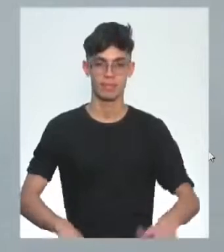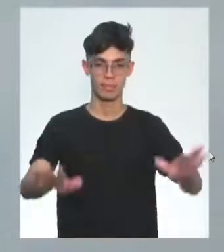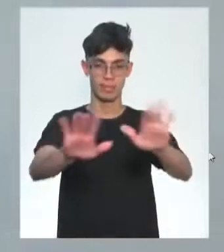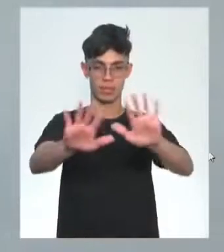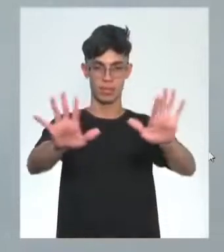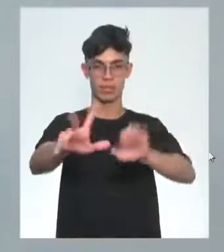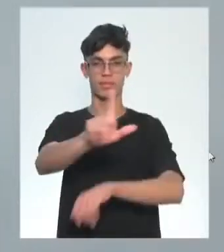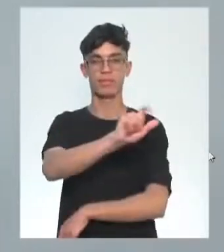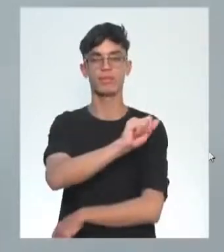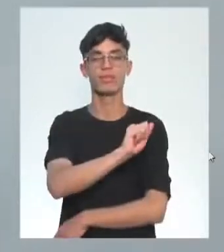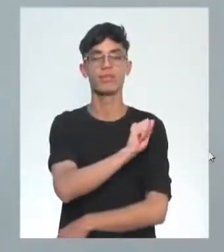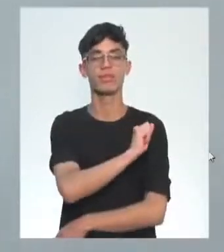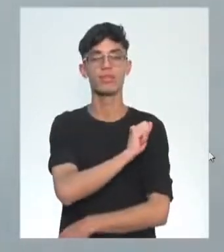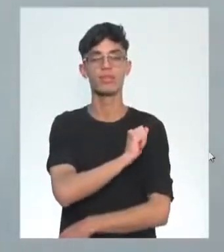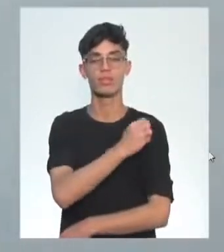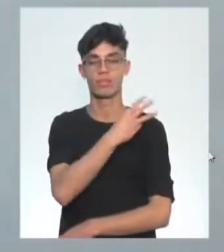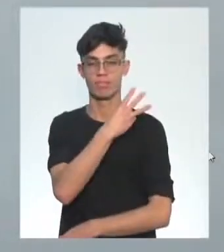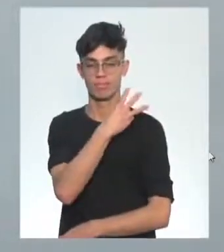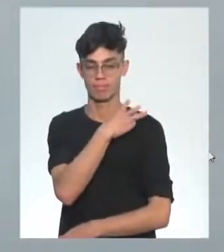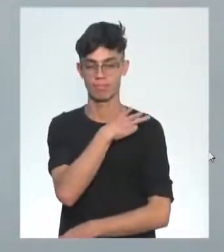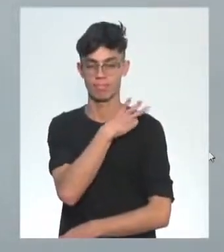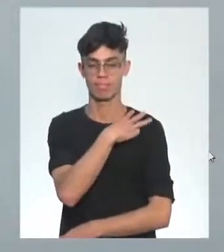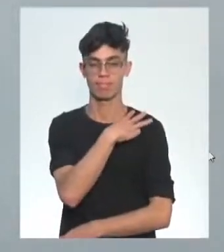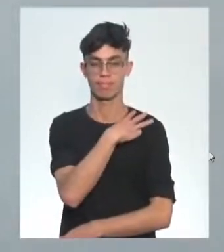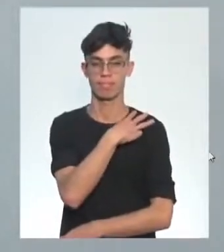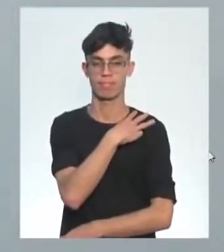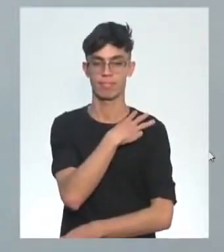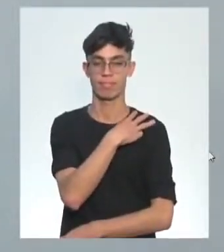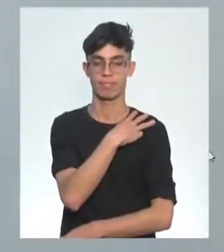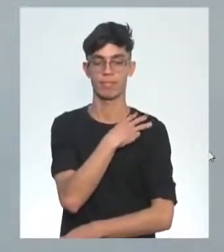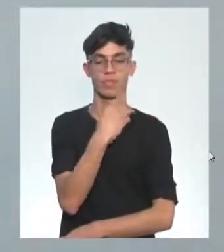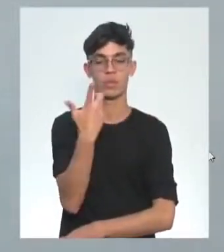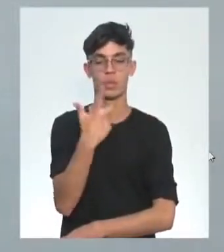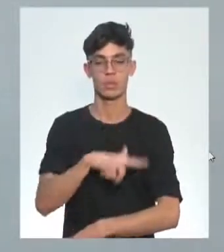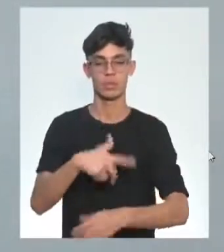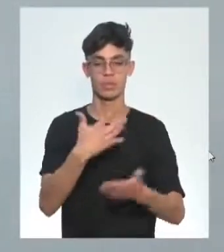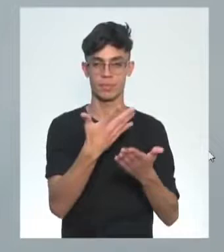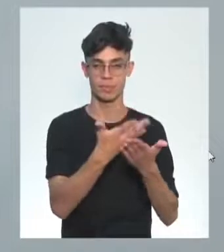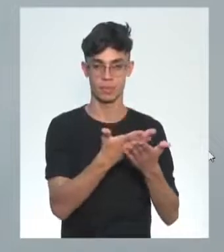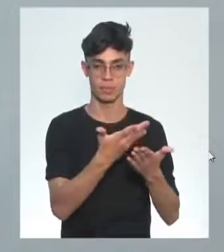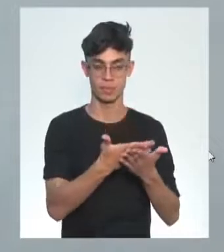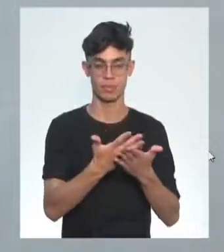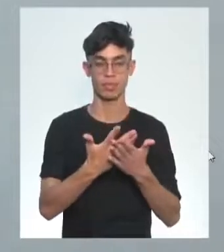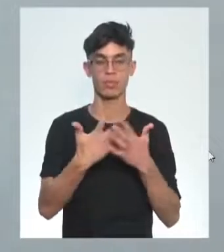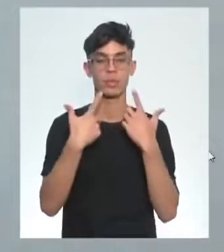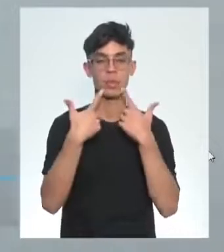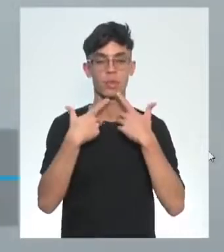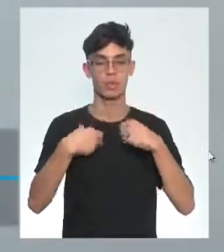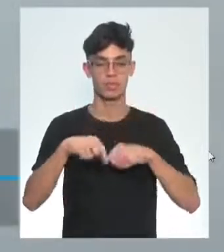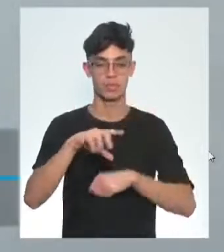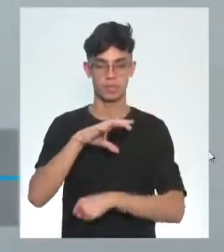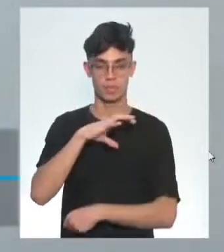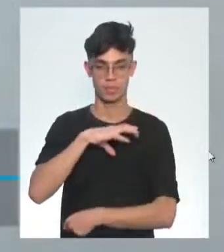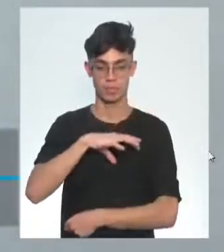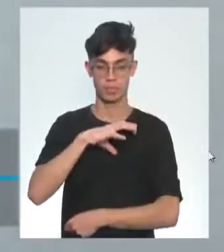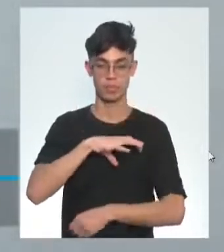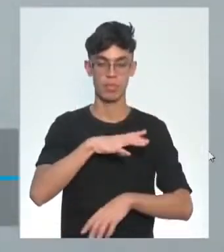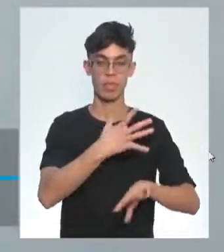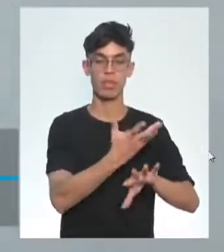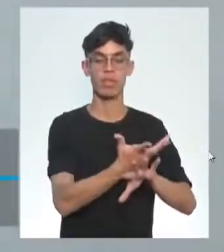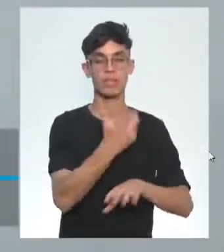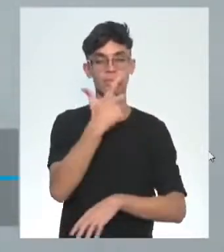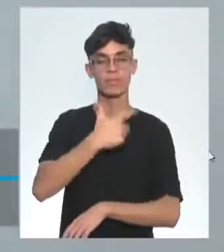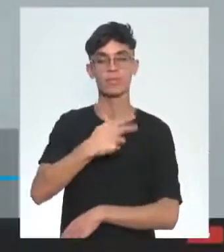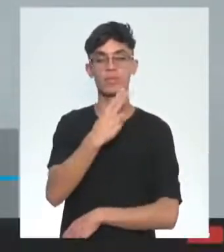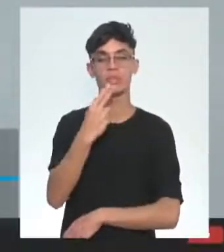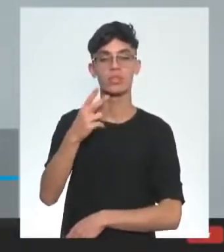Olá, alunos da terceira série do ensino médio, vamos a mais uma aula de língua portuguesa. Eu sou a professora Tayane